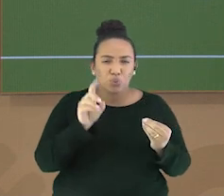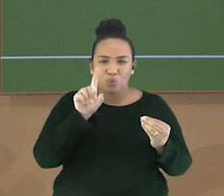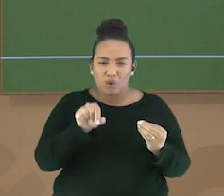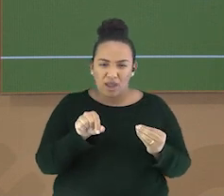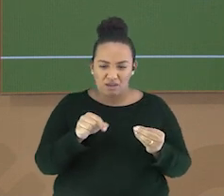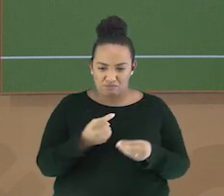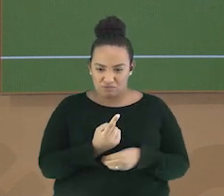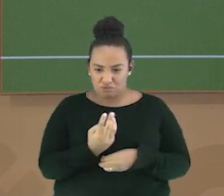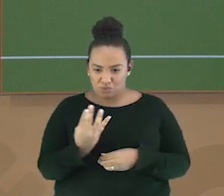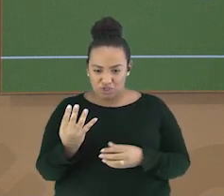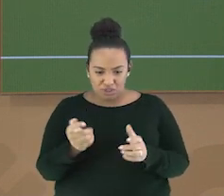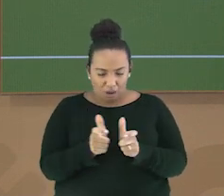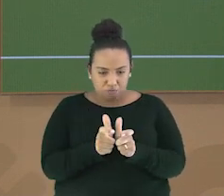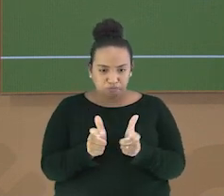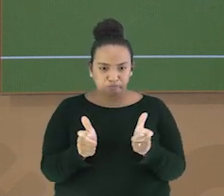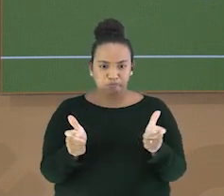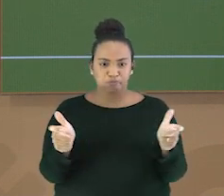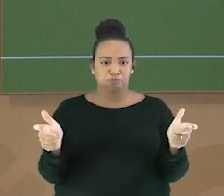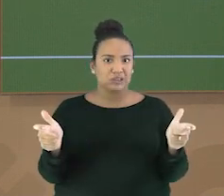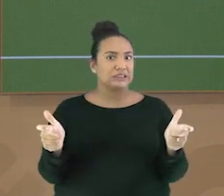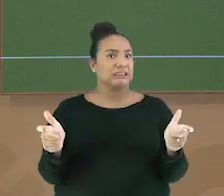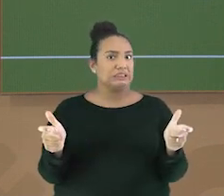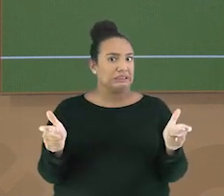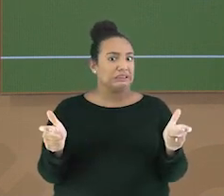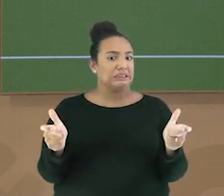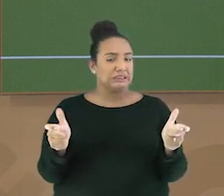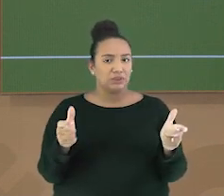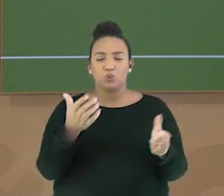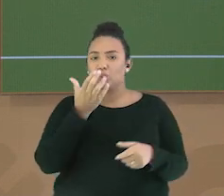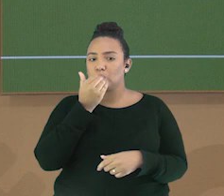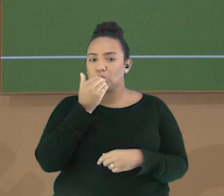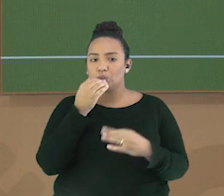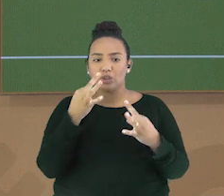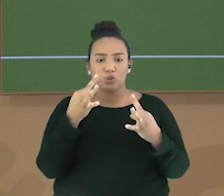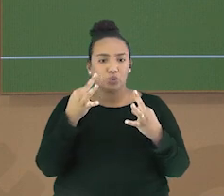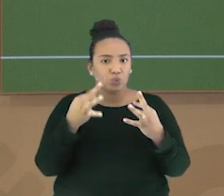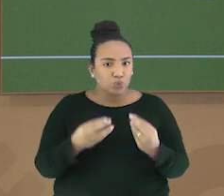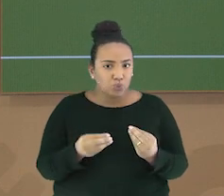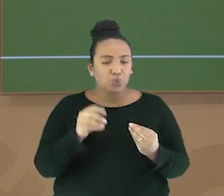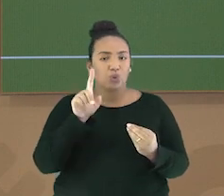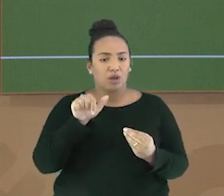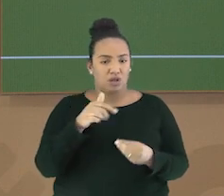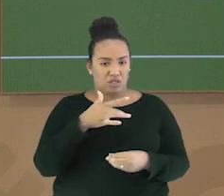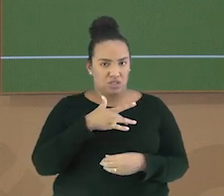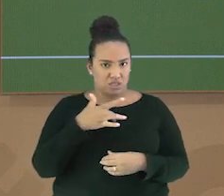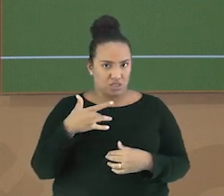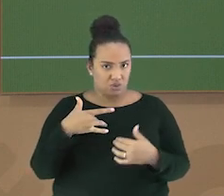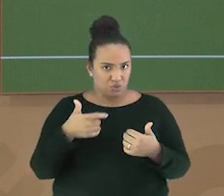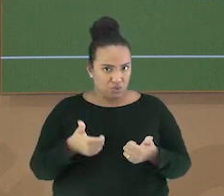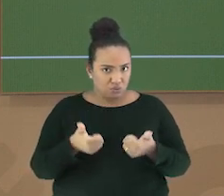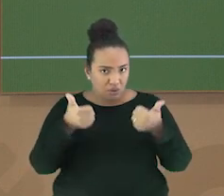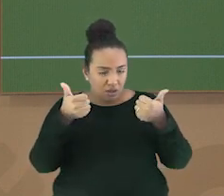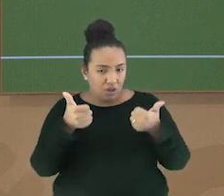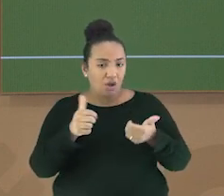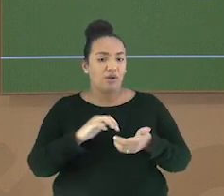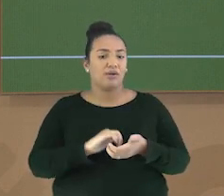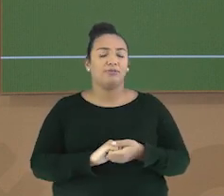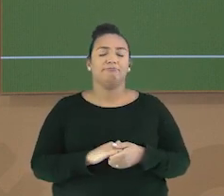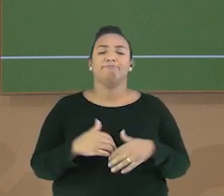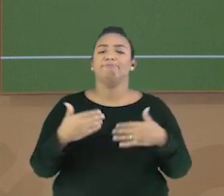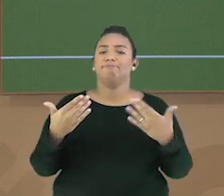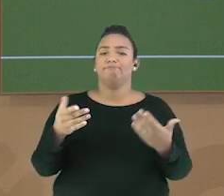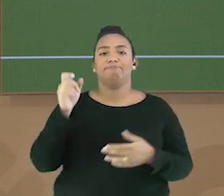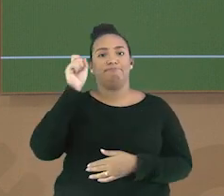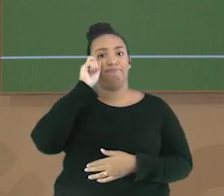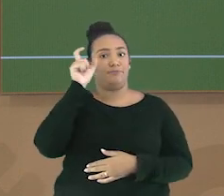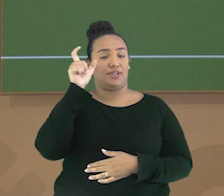é comer de forma saudável? Fiquem ligados aqui comigo e vamos descobrir juntos